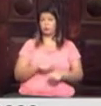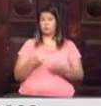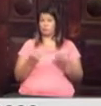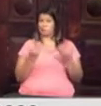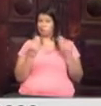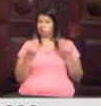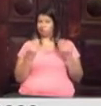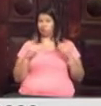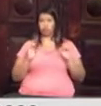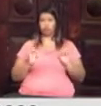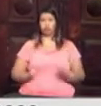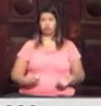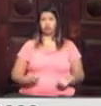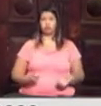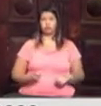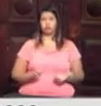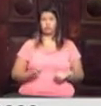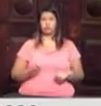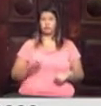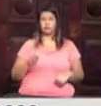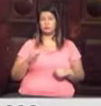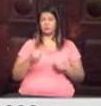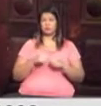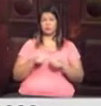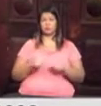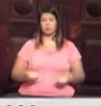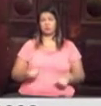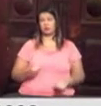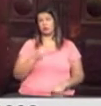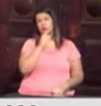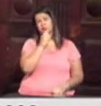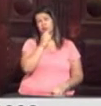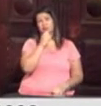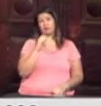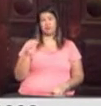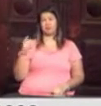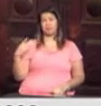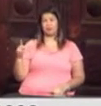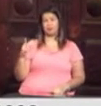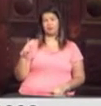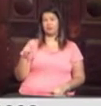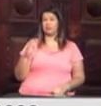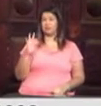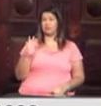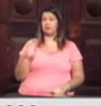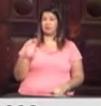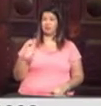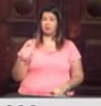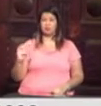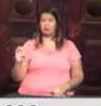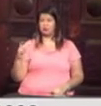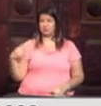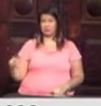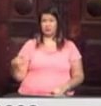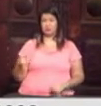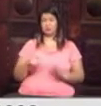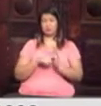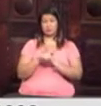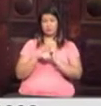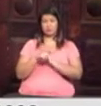de ética, falência moral e política, ficarmos sem o Tribunal de Contas do Estado funcionando na